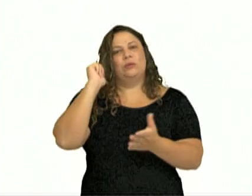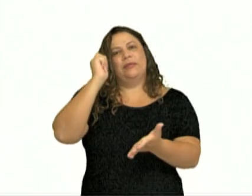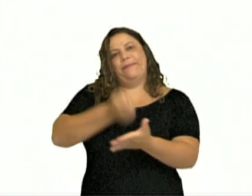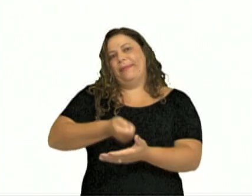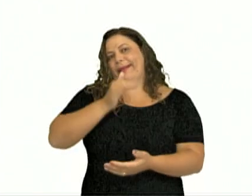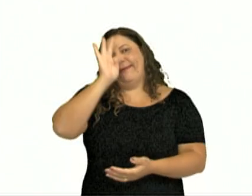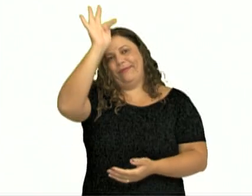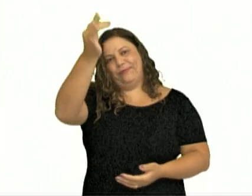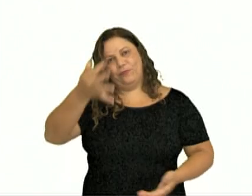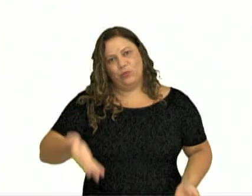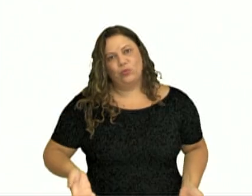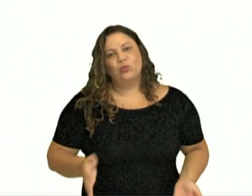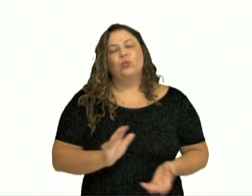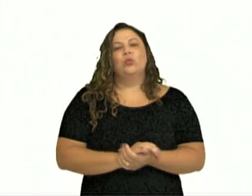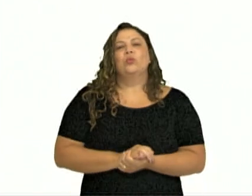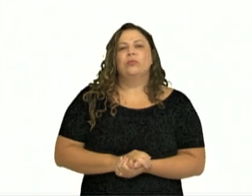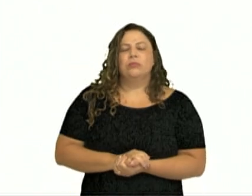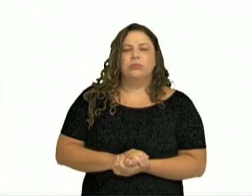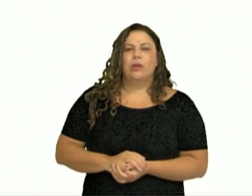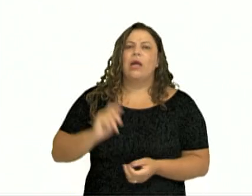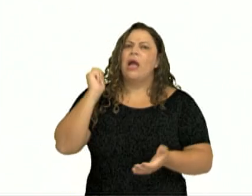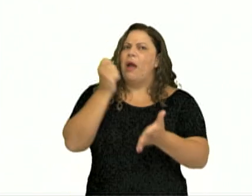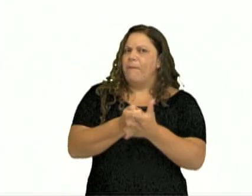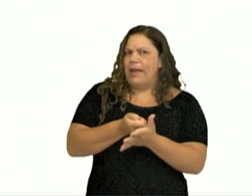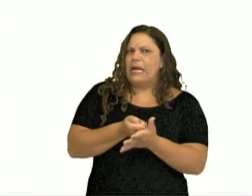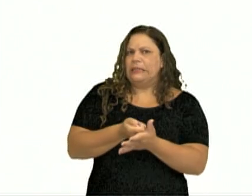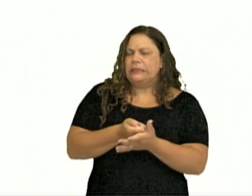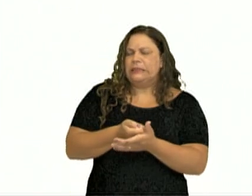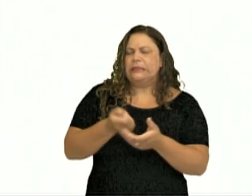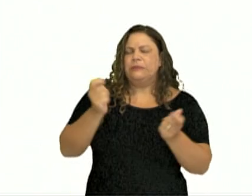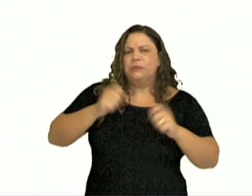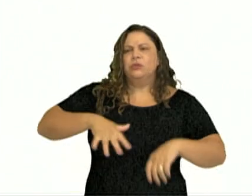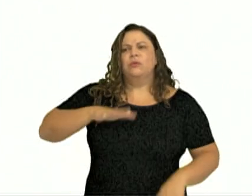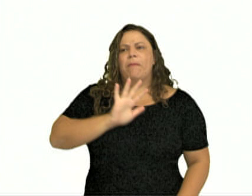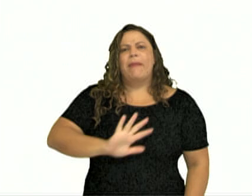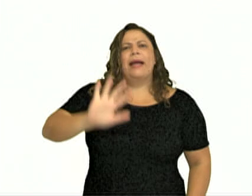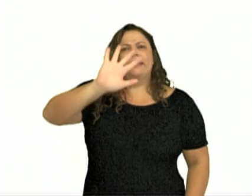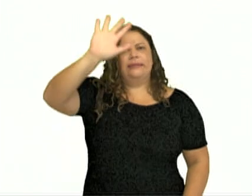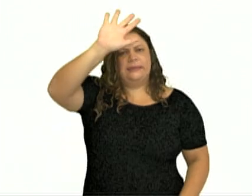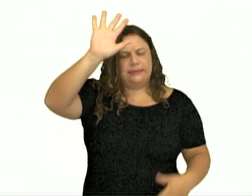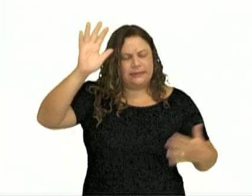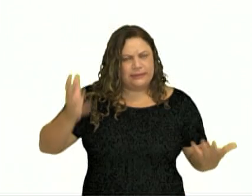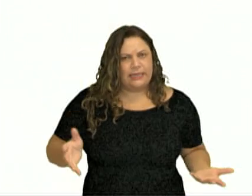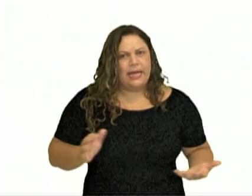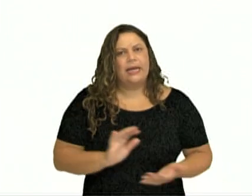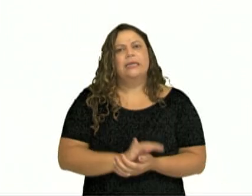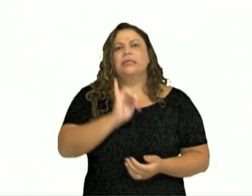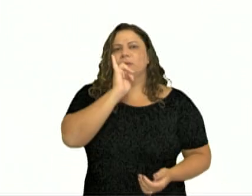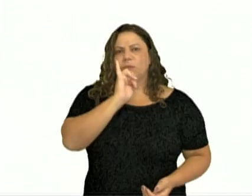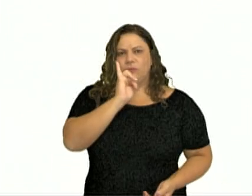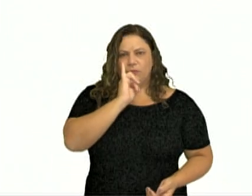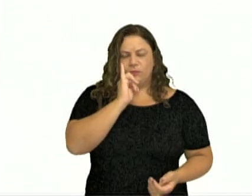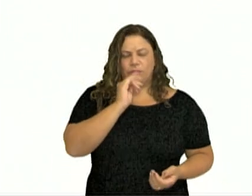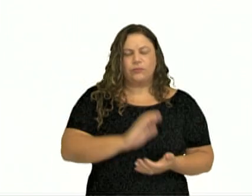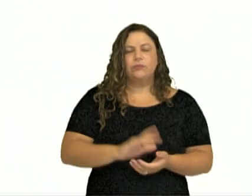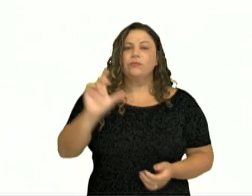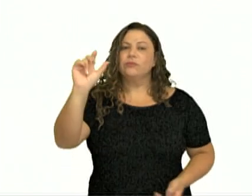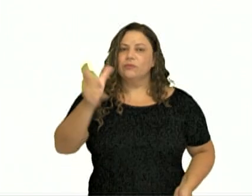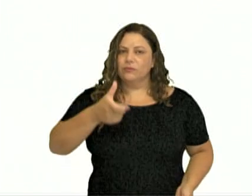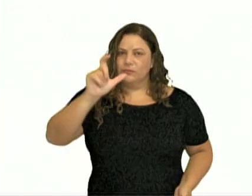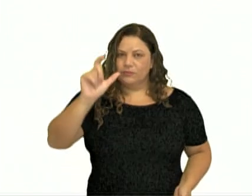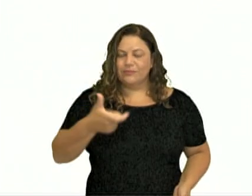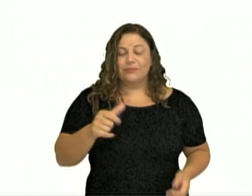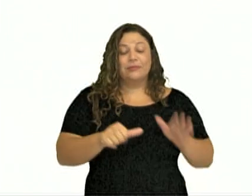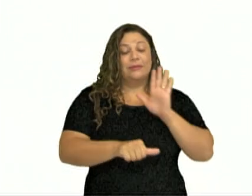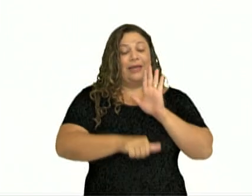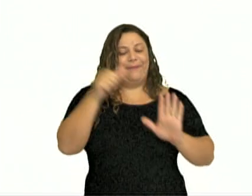futura. Priorizar os pagamentos das dívidas mais caras. Por exemplo, né, uma pessoa que tem um cartão de crédito, a primeira dívida